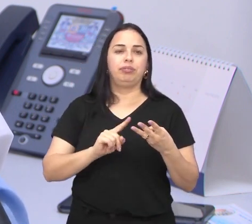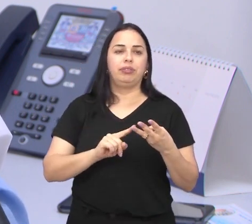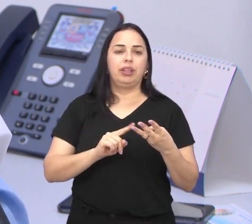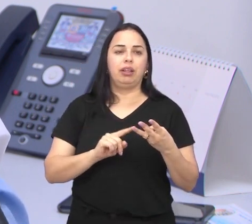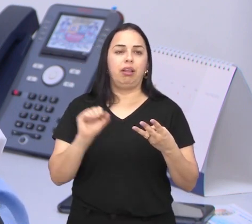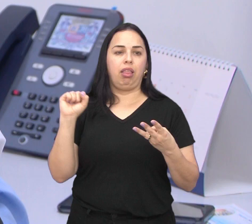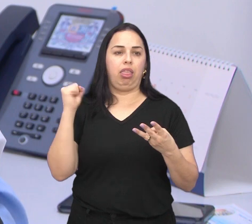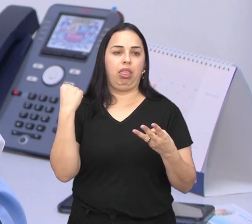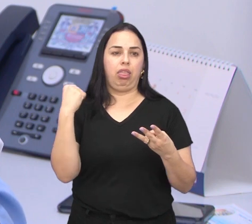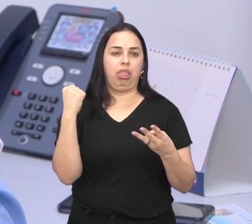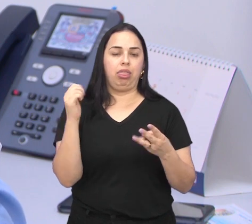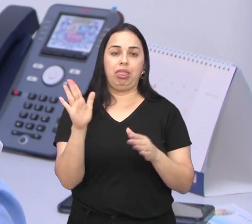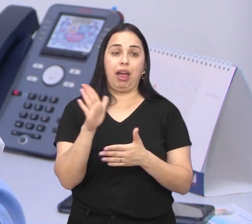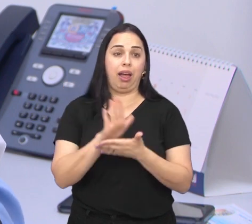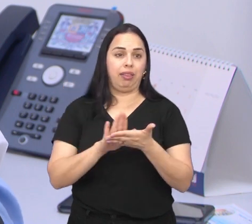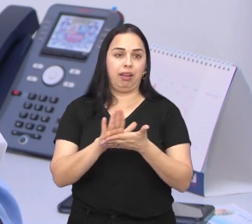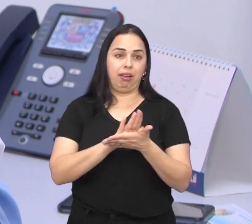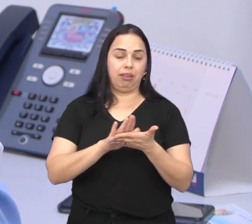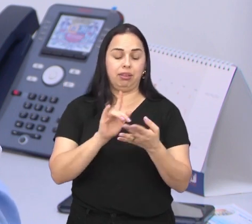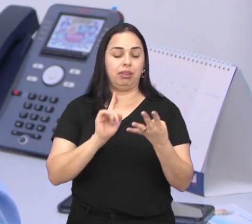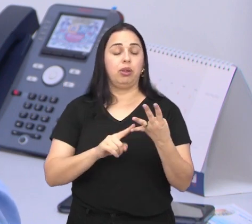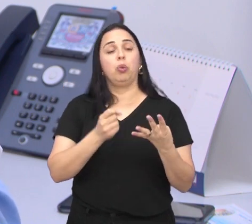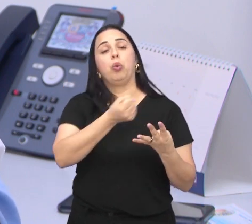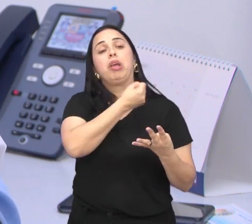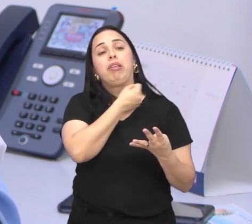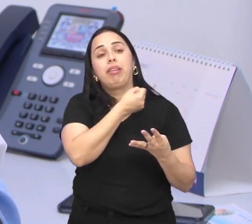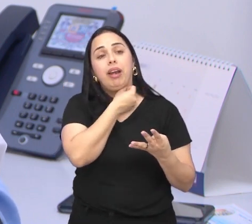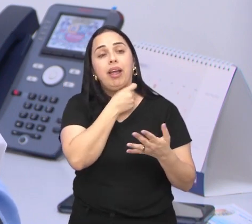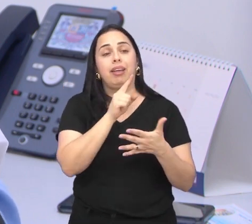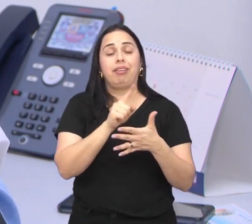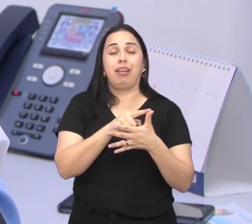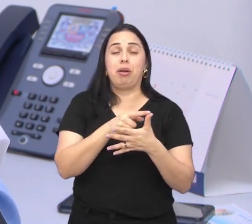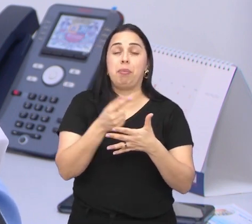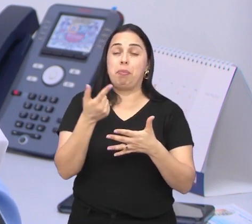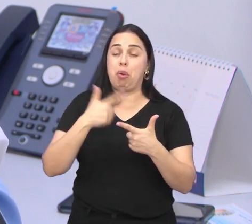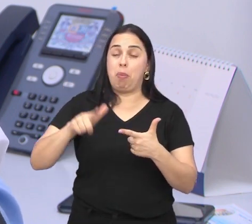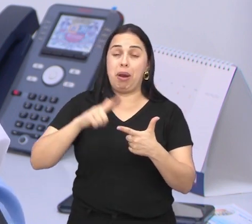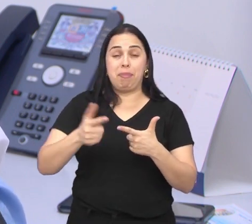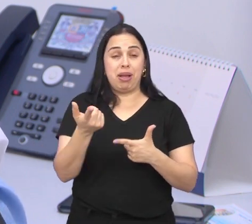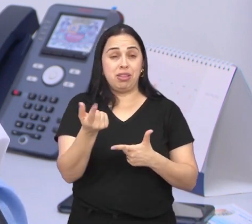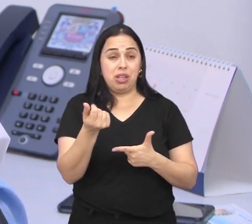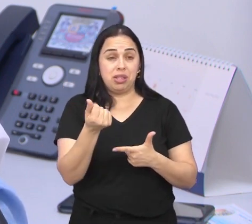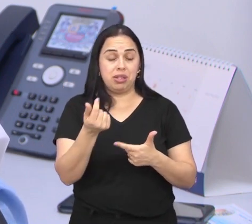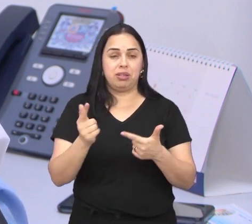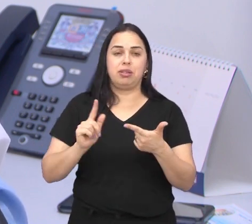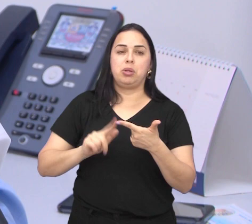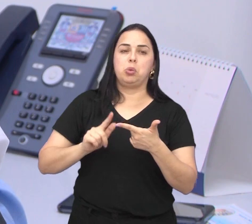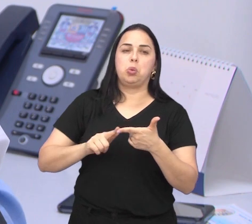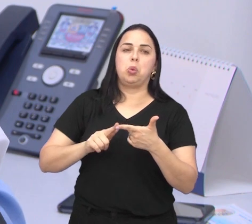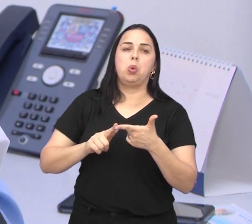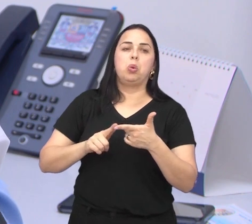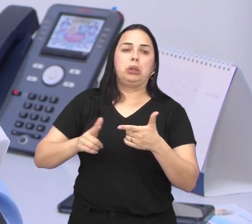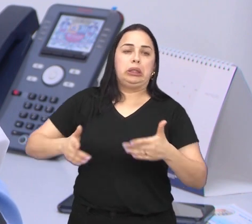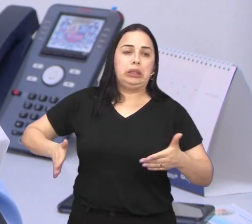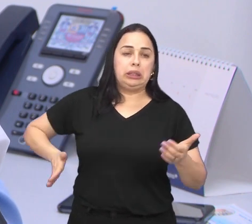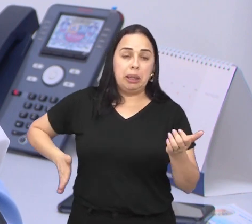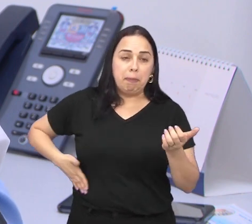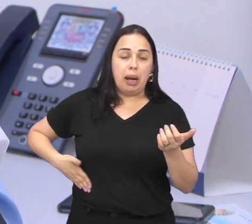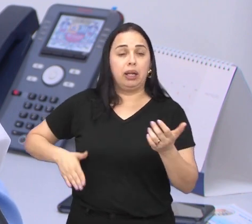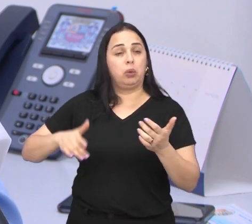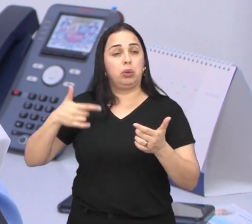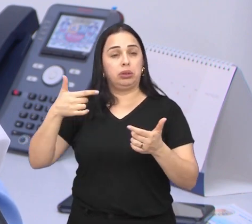a alimentação, a pouca prática esportiva, o estresse, as dificuldades financeiras,